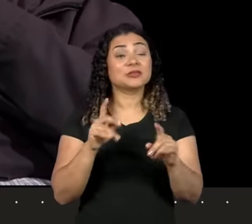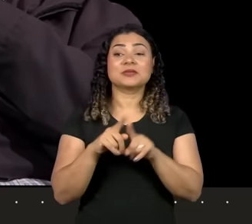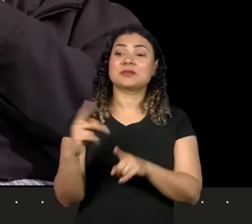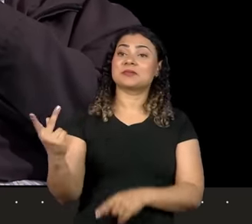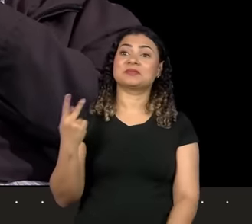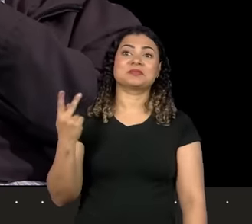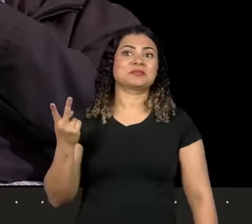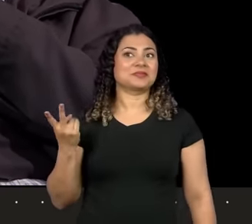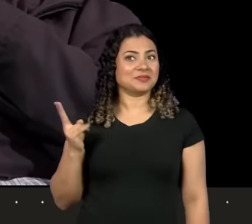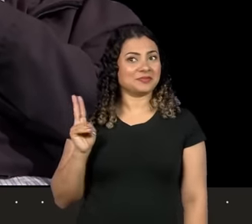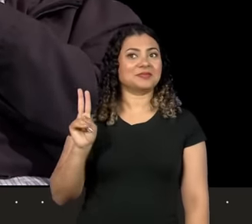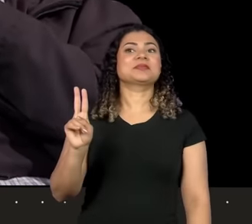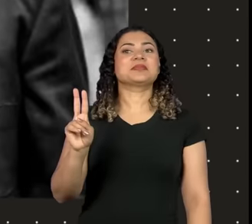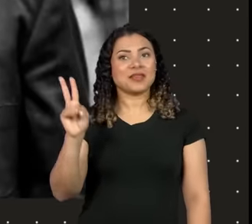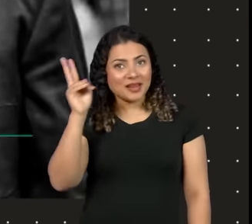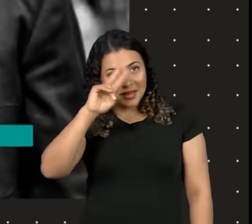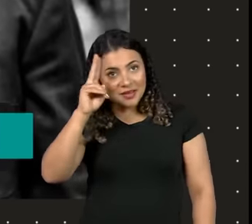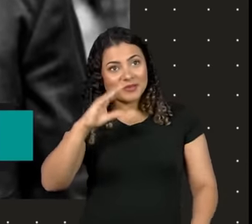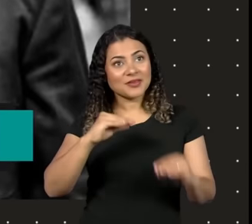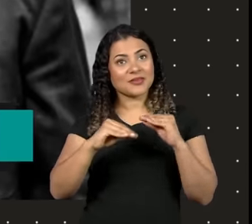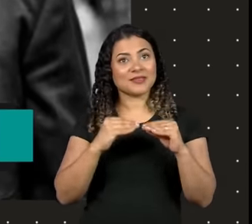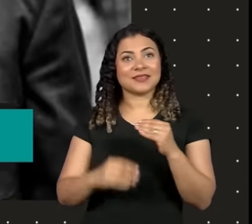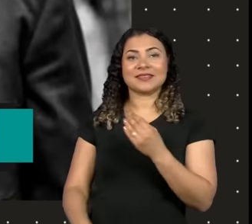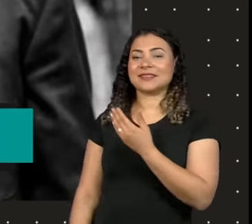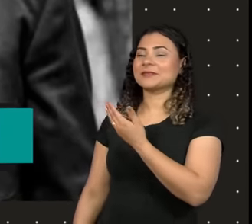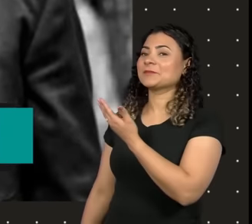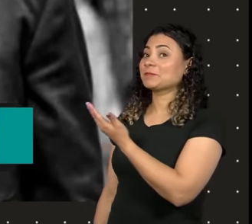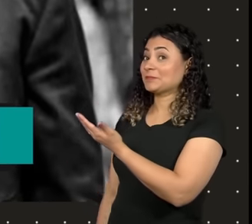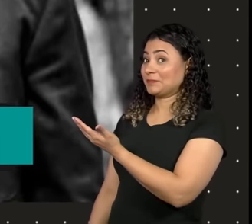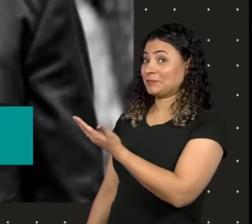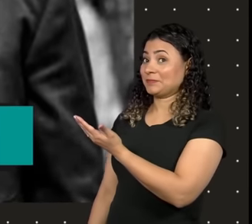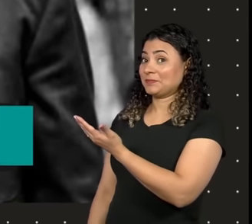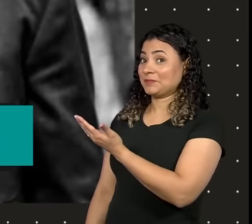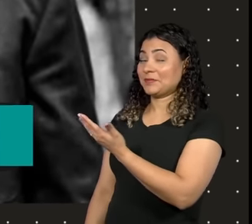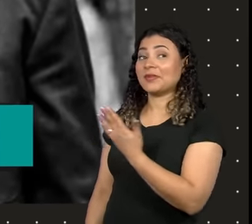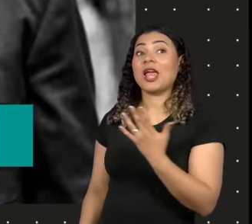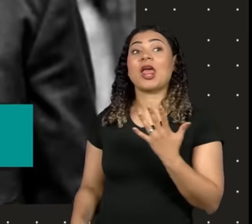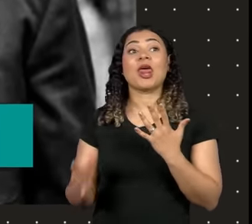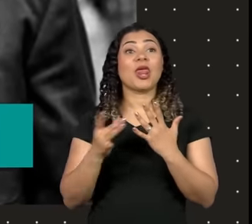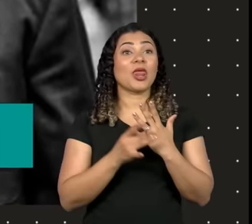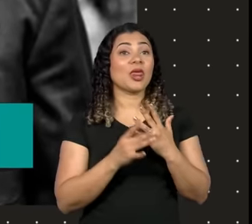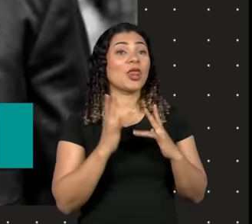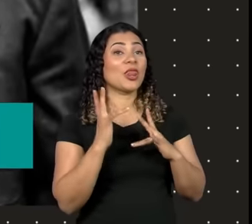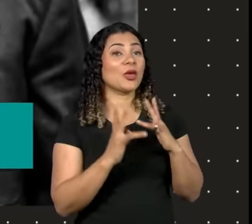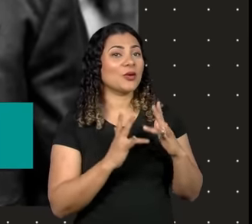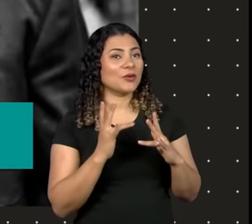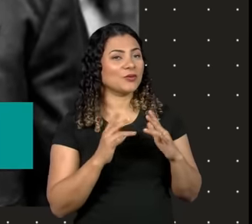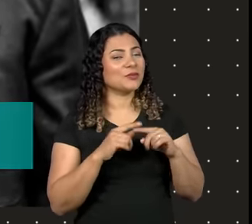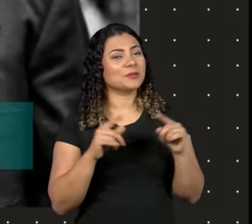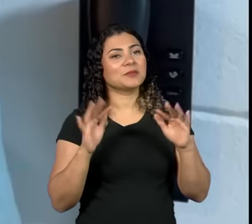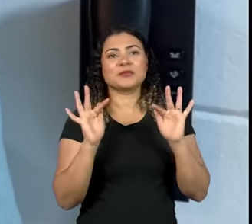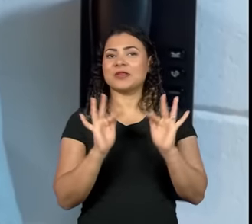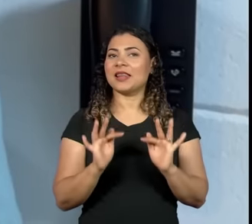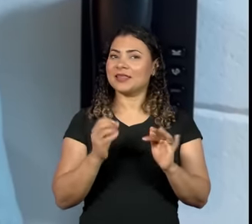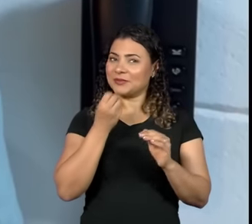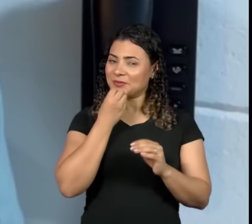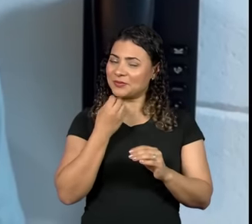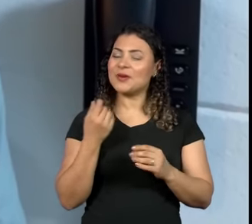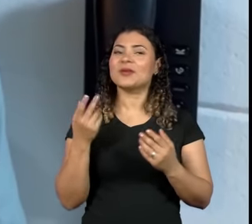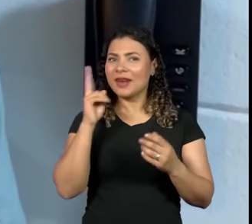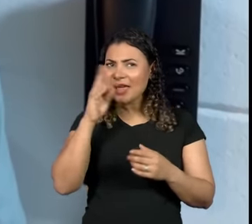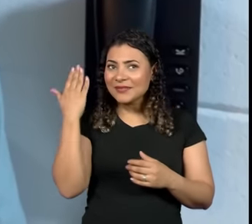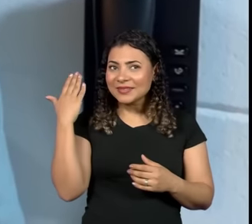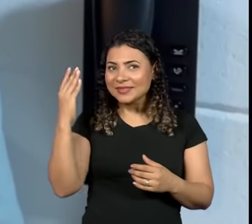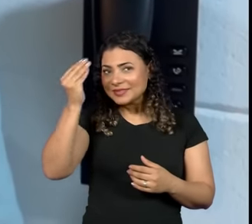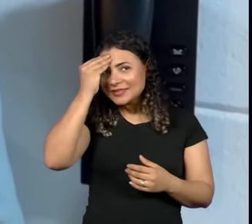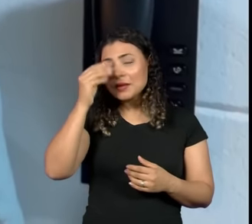dupla imbatível na Sucessora, apesar de você ser o meu noivo preterido, nós fomos muito felizes nessa novela maravilhosa